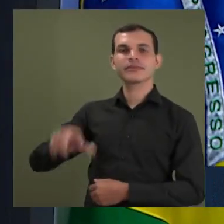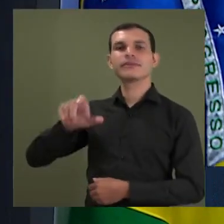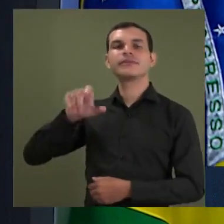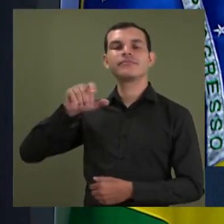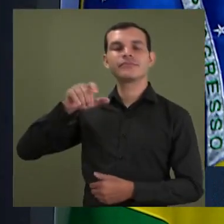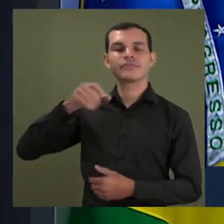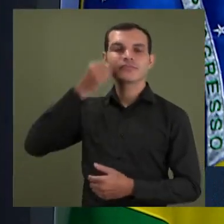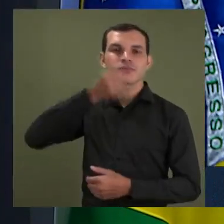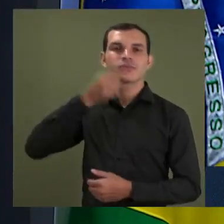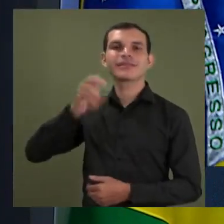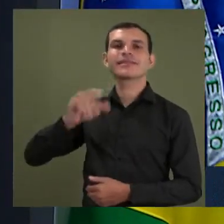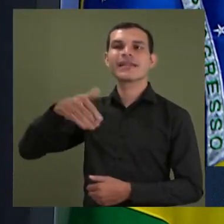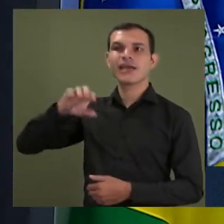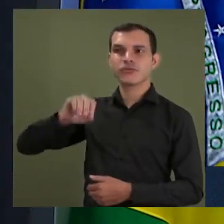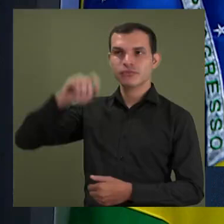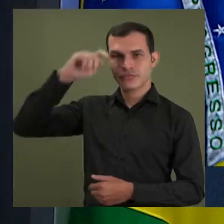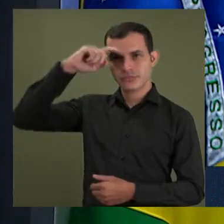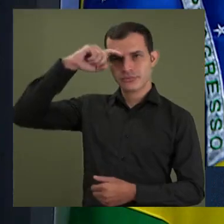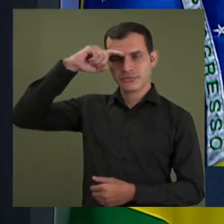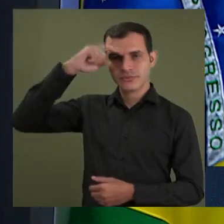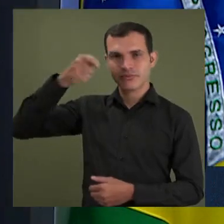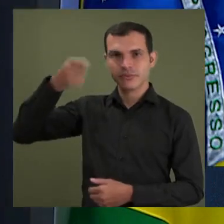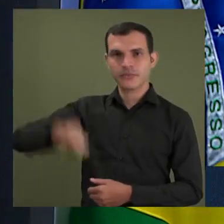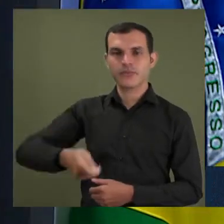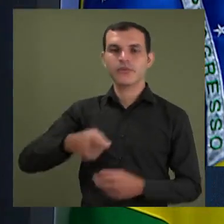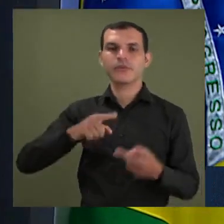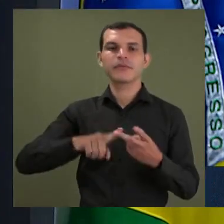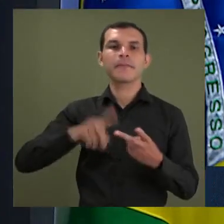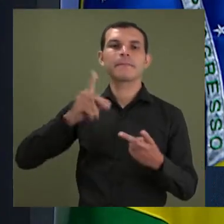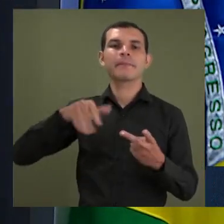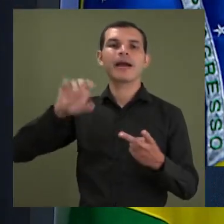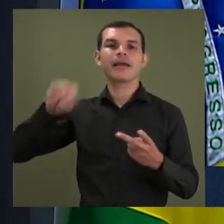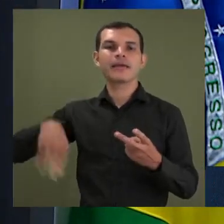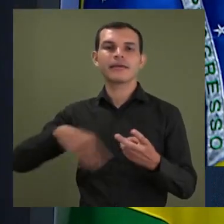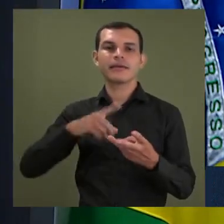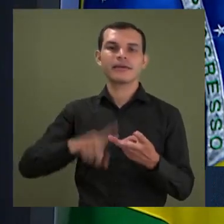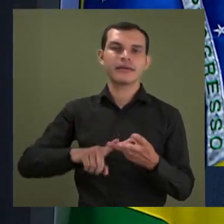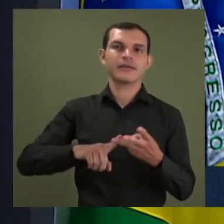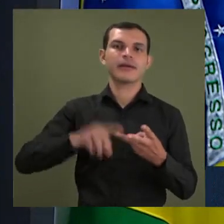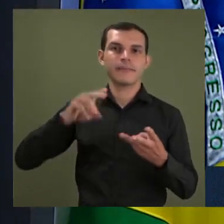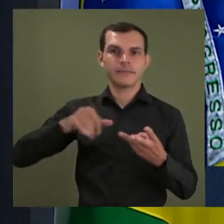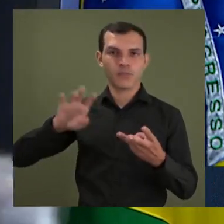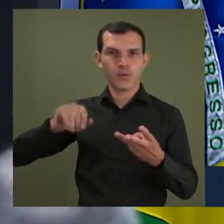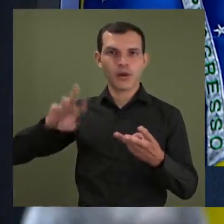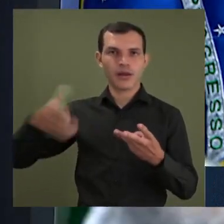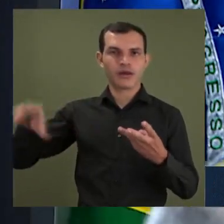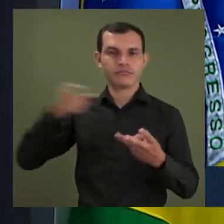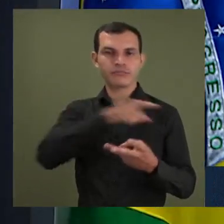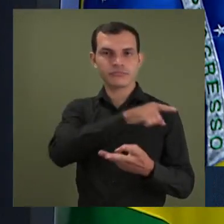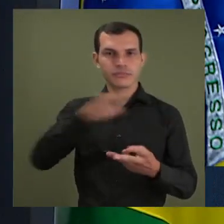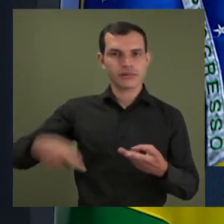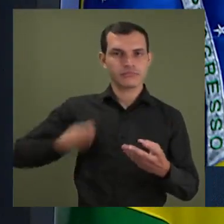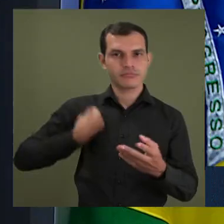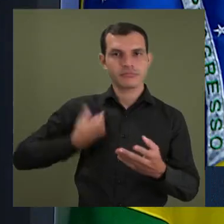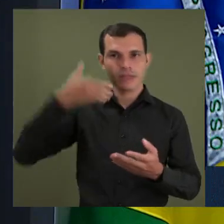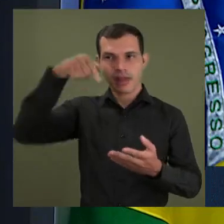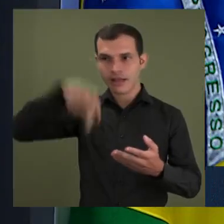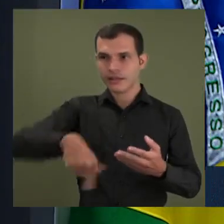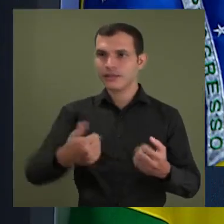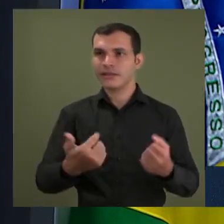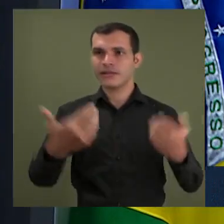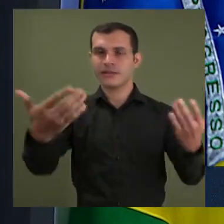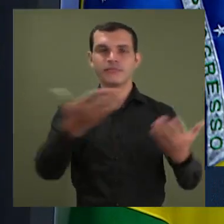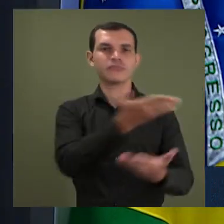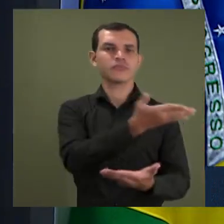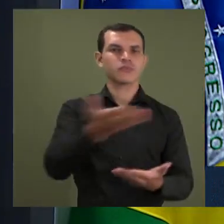senador Paulo Paim, senador Hamilton Mourão, senador Espiridião Amin, que nesse momento aqui estão no plenário. Quero saudar todos